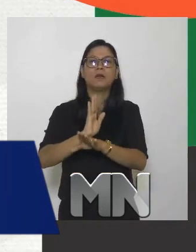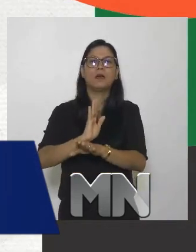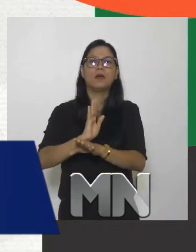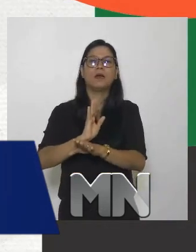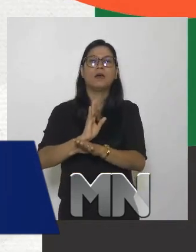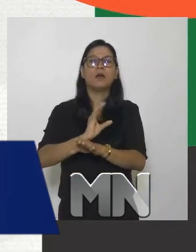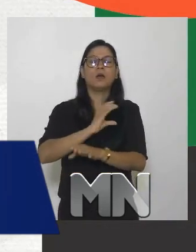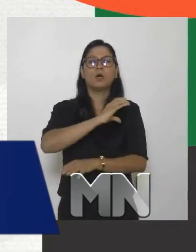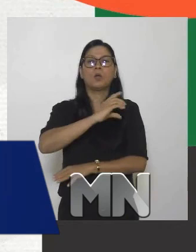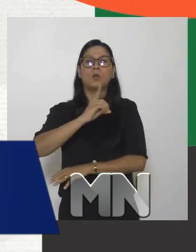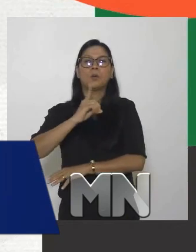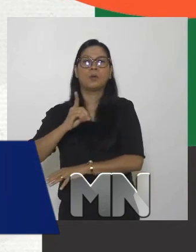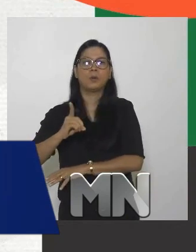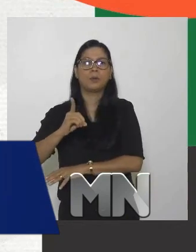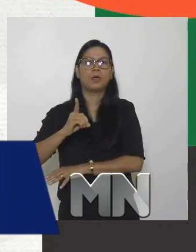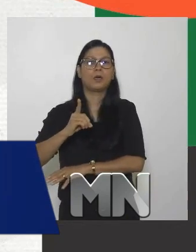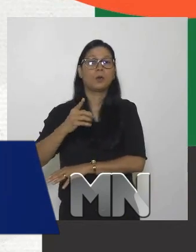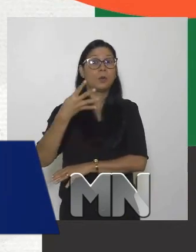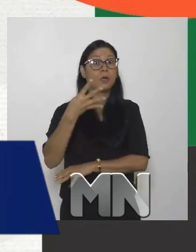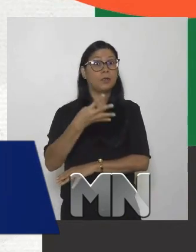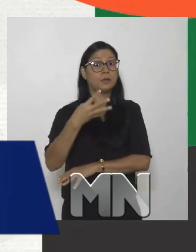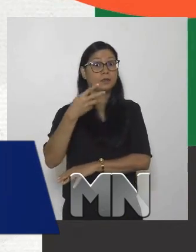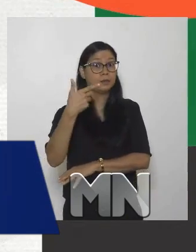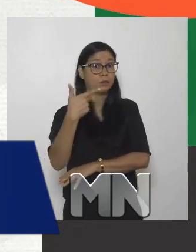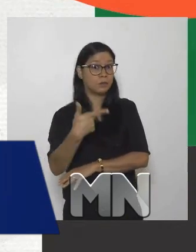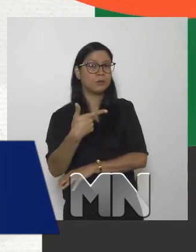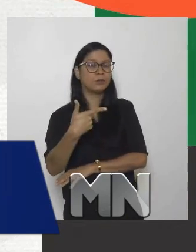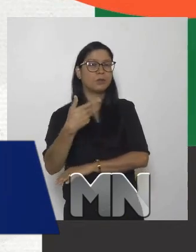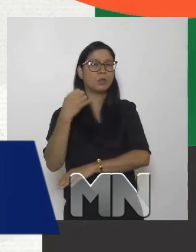estado. Reforço que além dos escritórios que foram